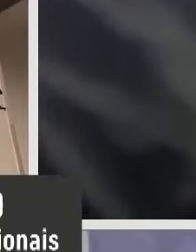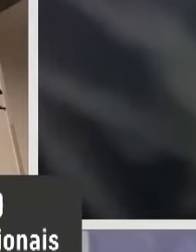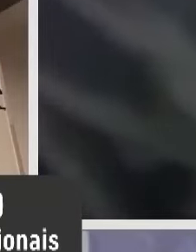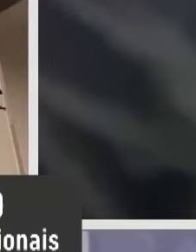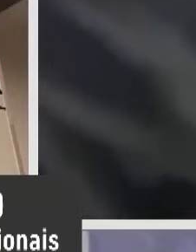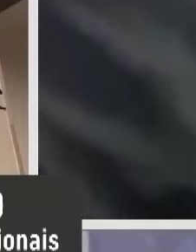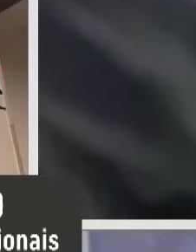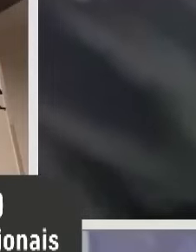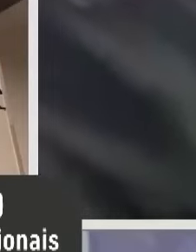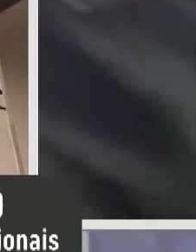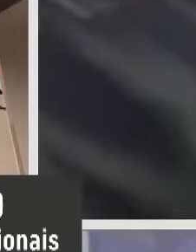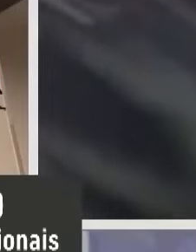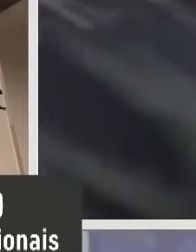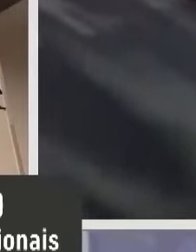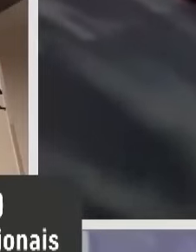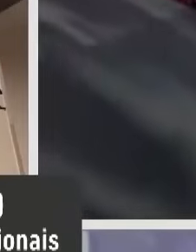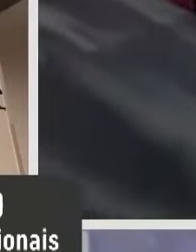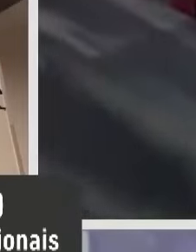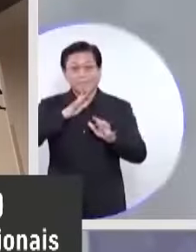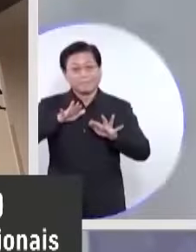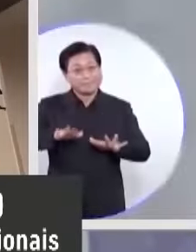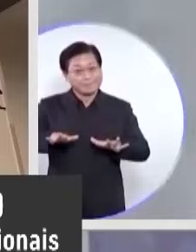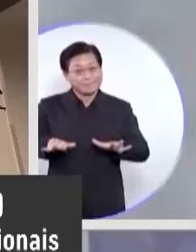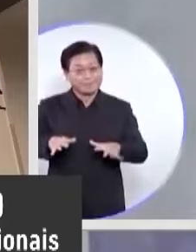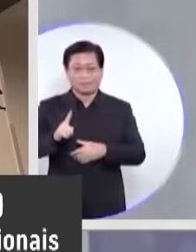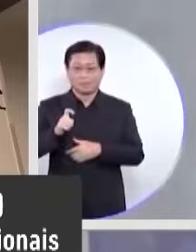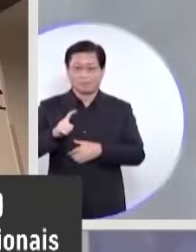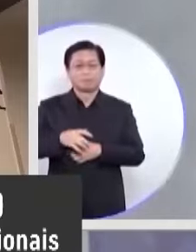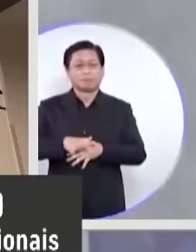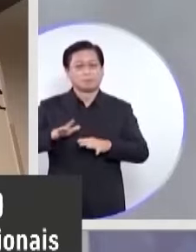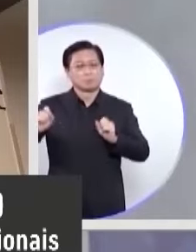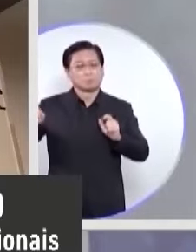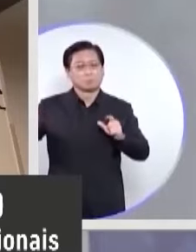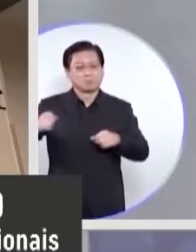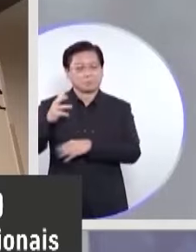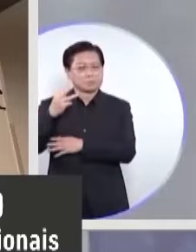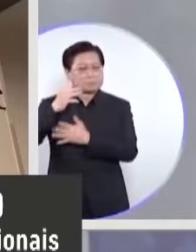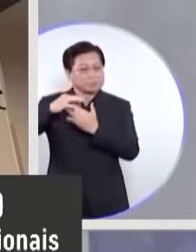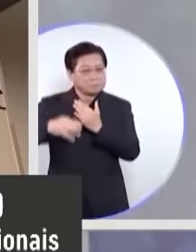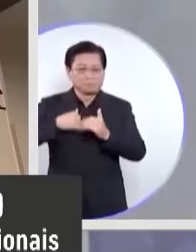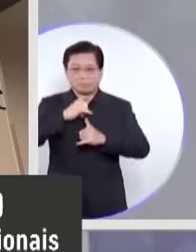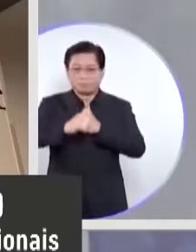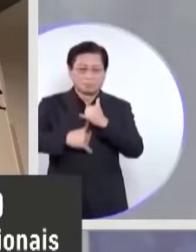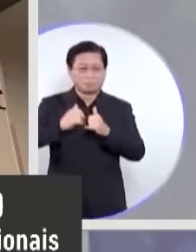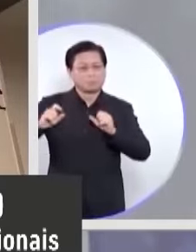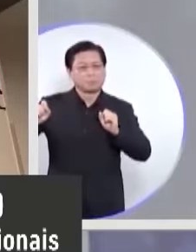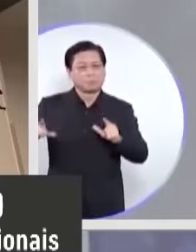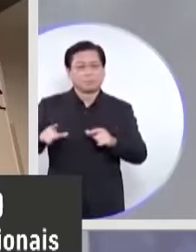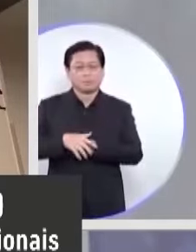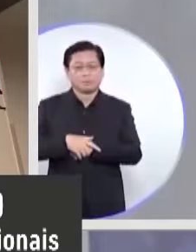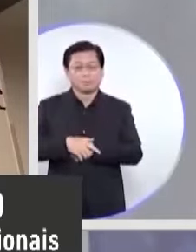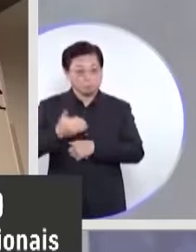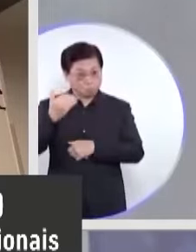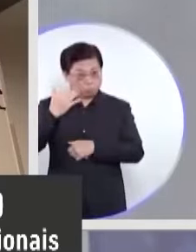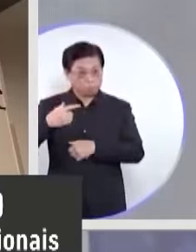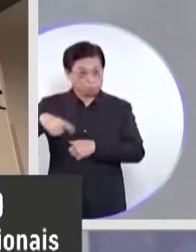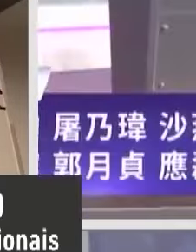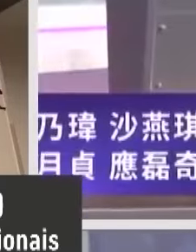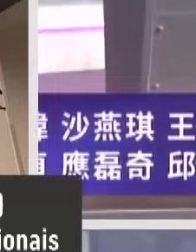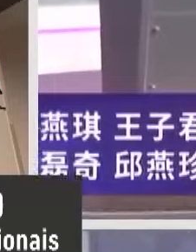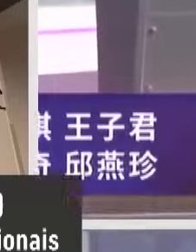a candidata mais pró Independência de Taiwan a a atual eh Presidente